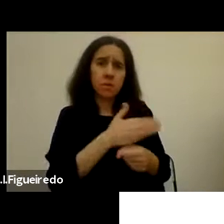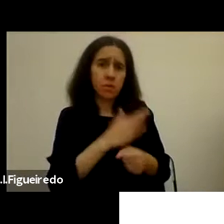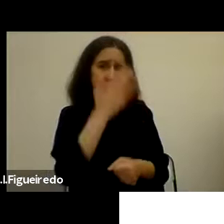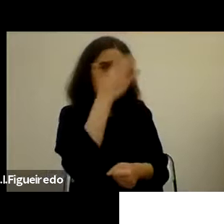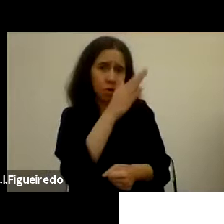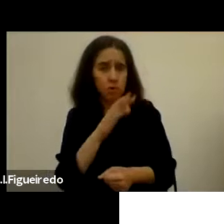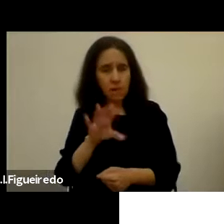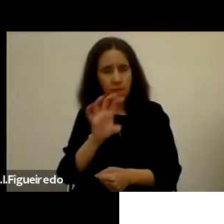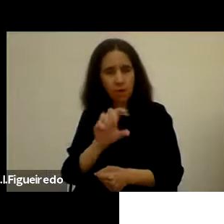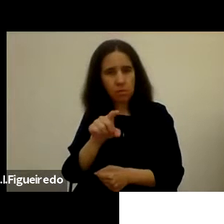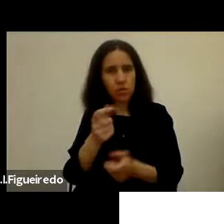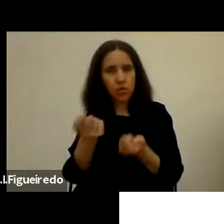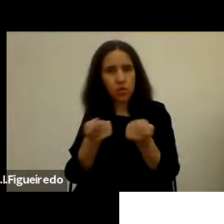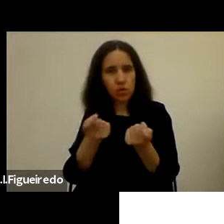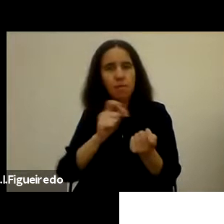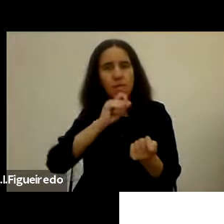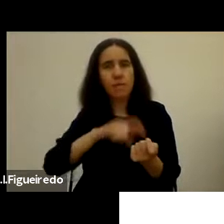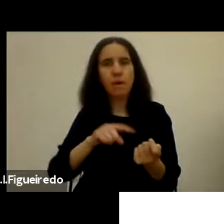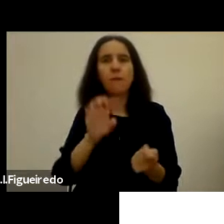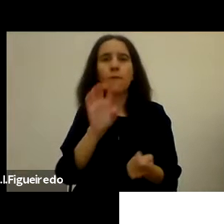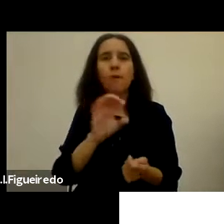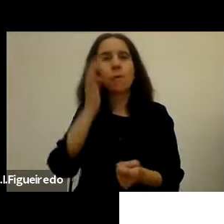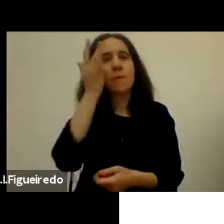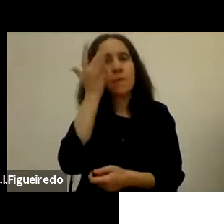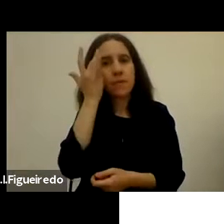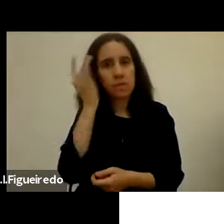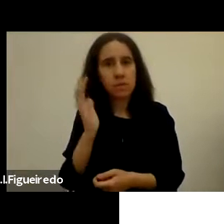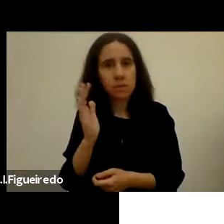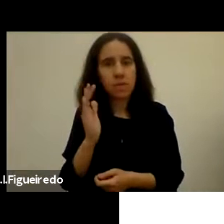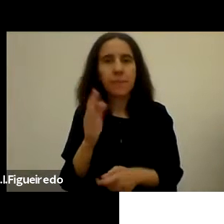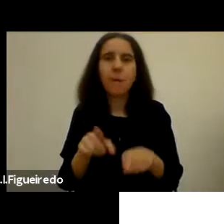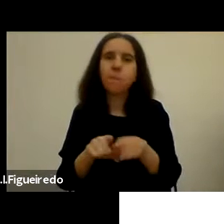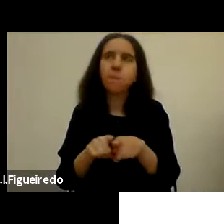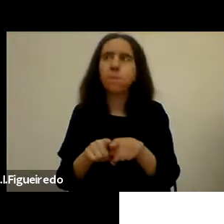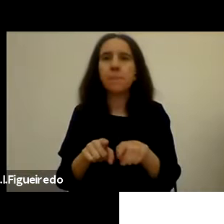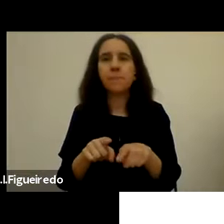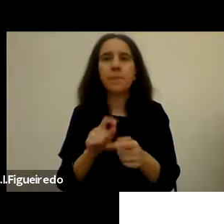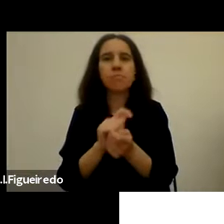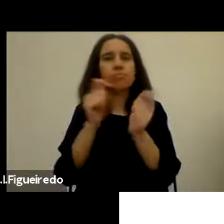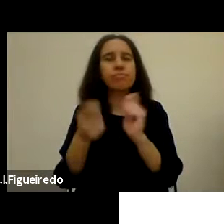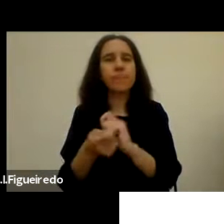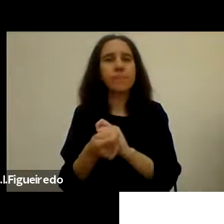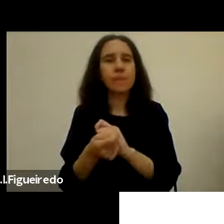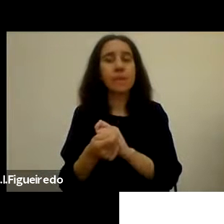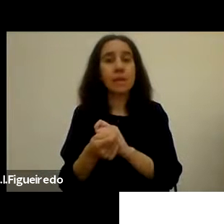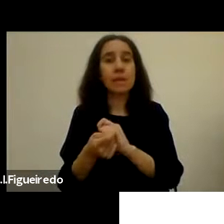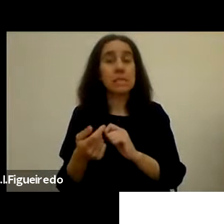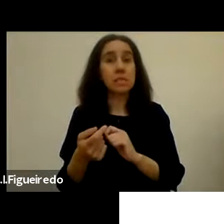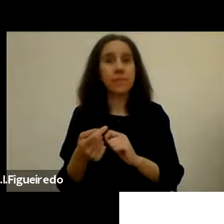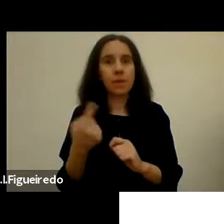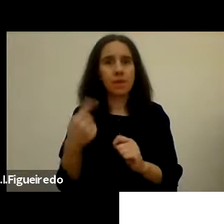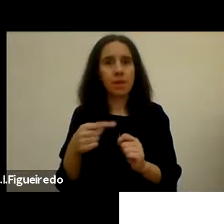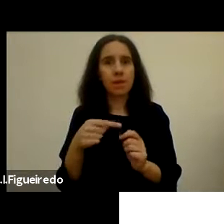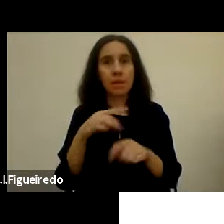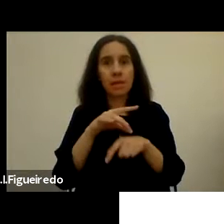forma de gerir, conseguir fazê-lo de uma forma fácil, quase que transformando cada uma das asserções deste